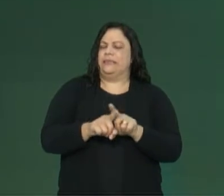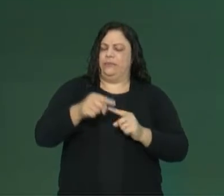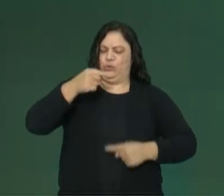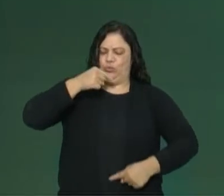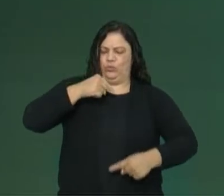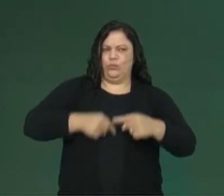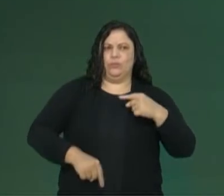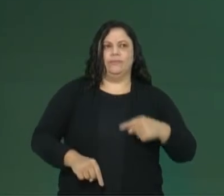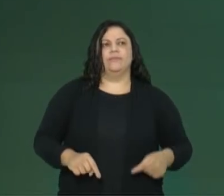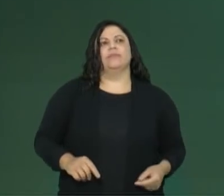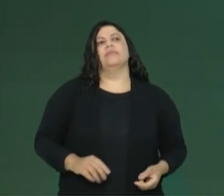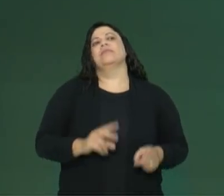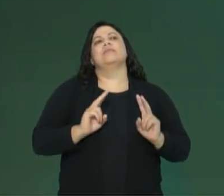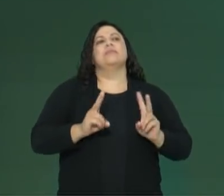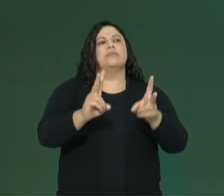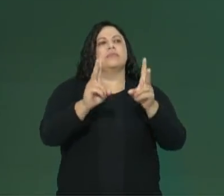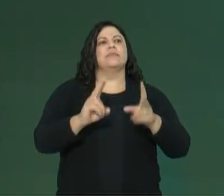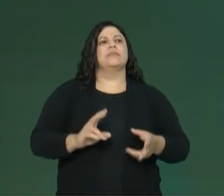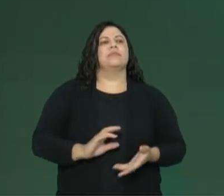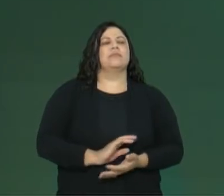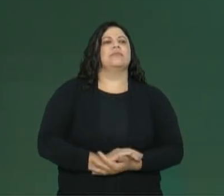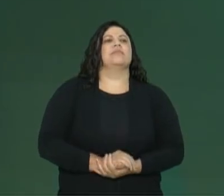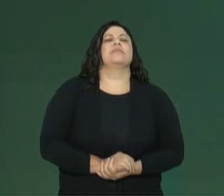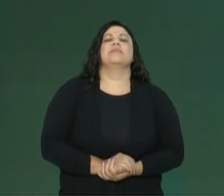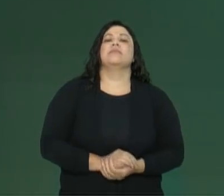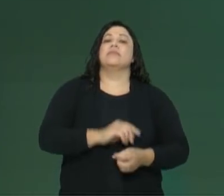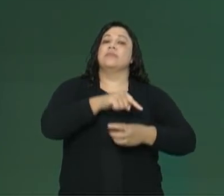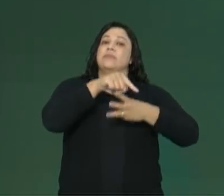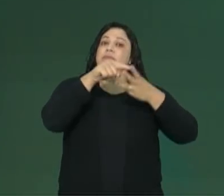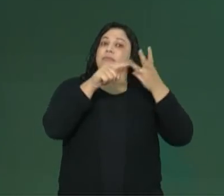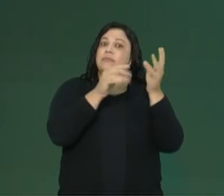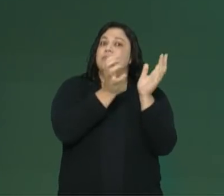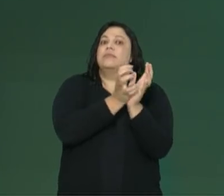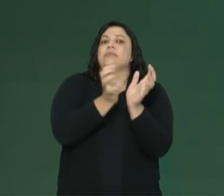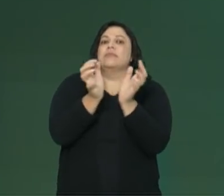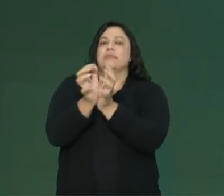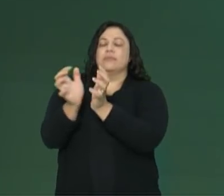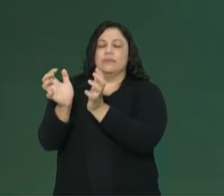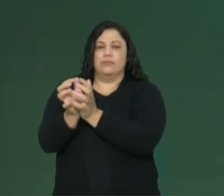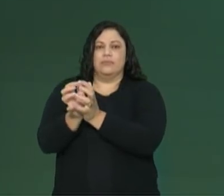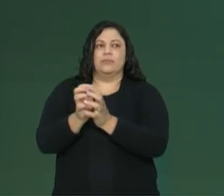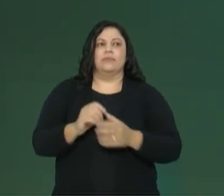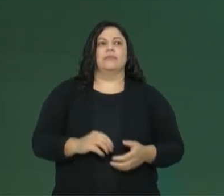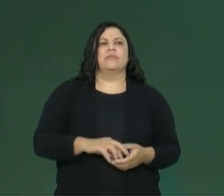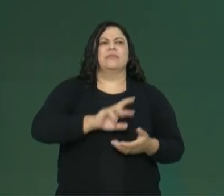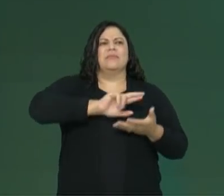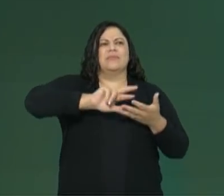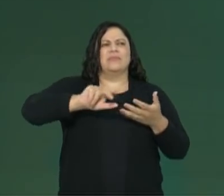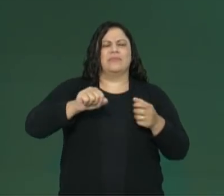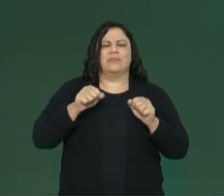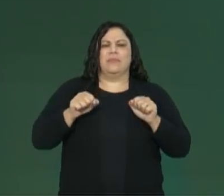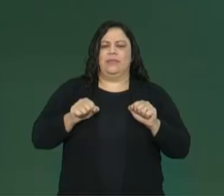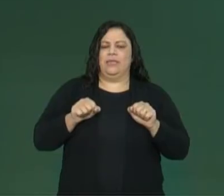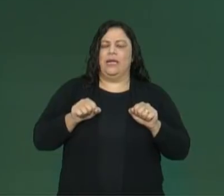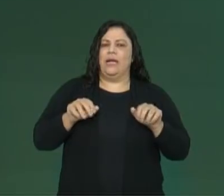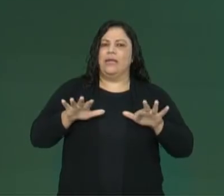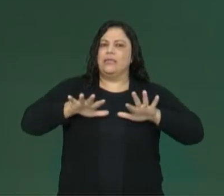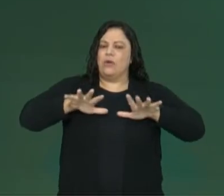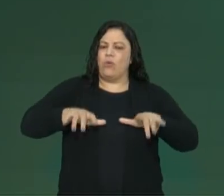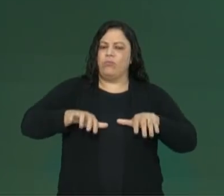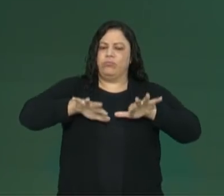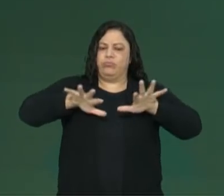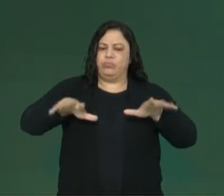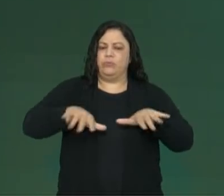repete. Continuando. 3 grupos, conforme o número de cerdas que tem na pele, essas cerdas que ajudam a se